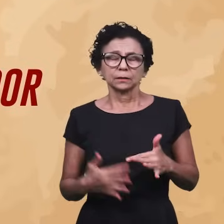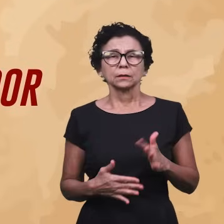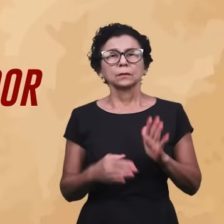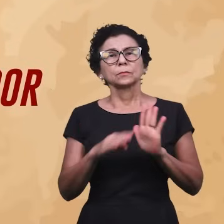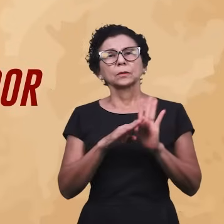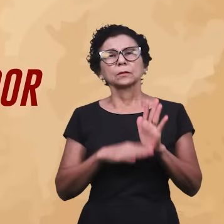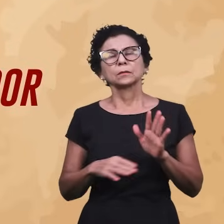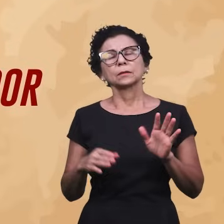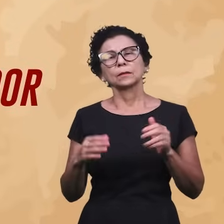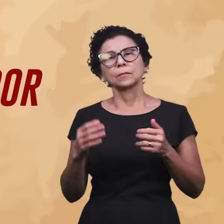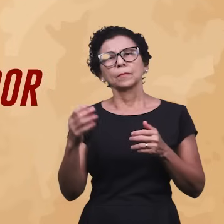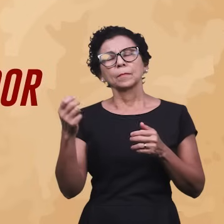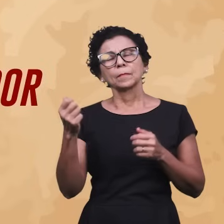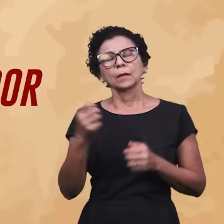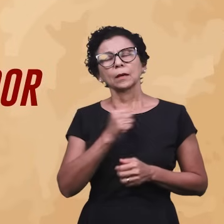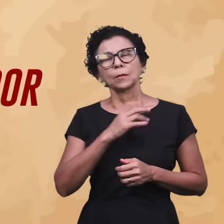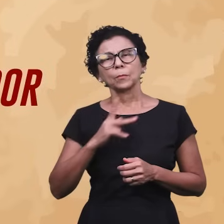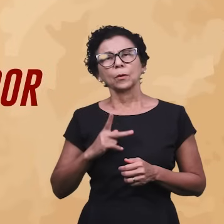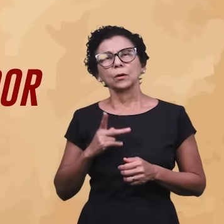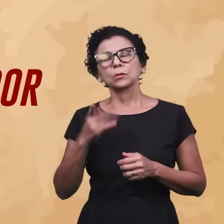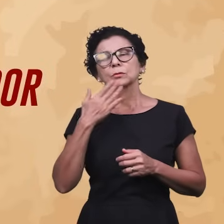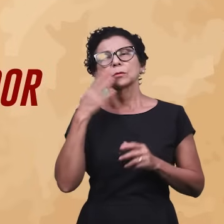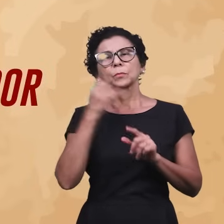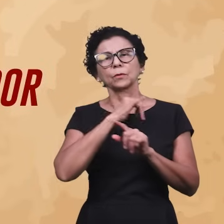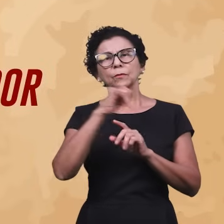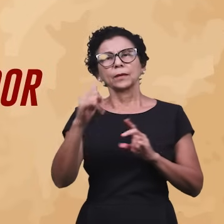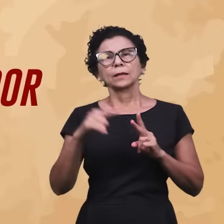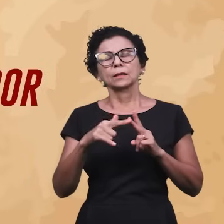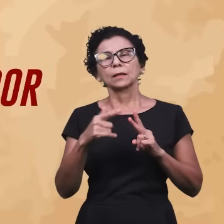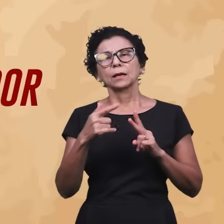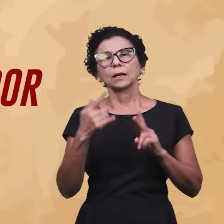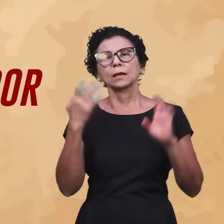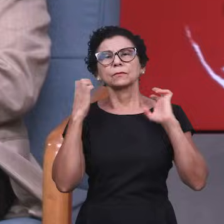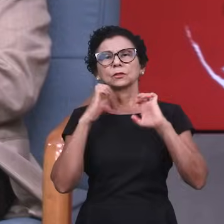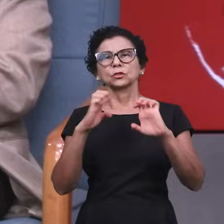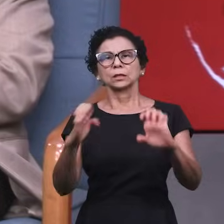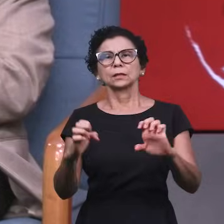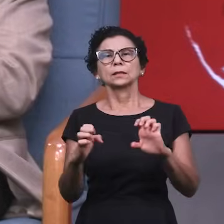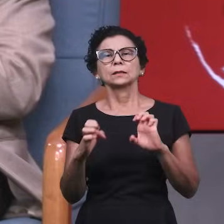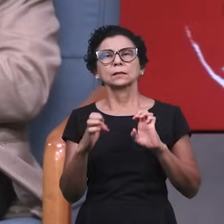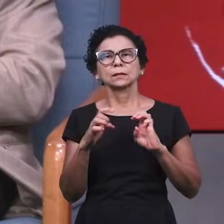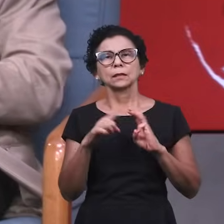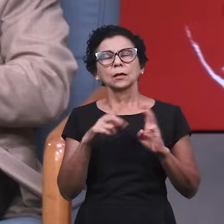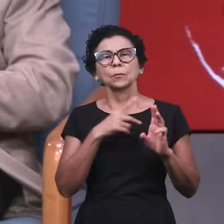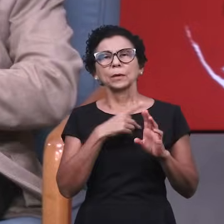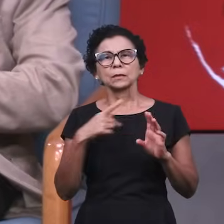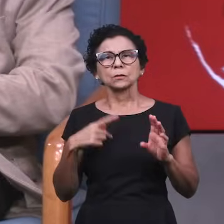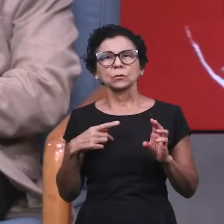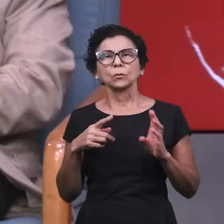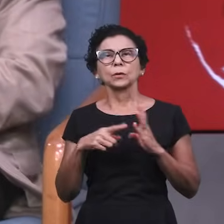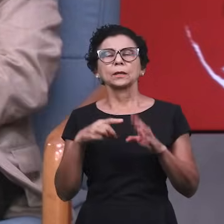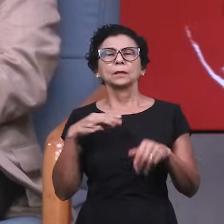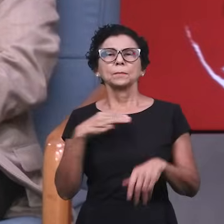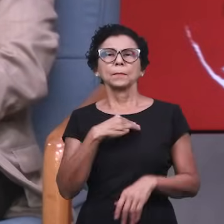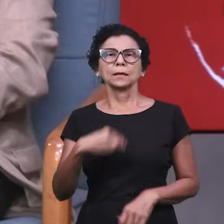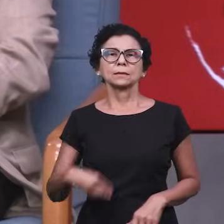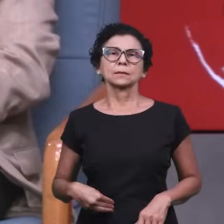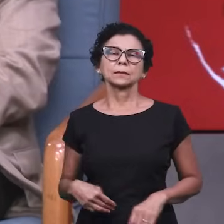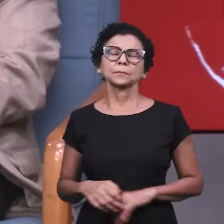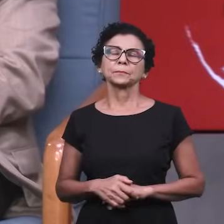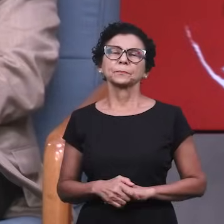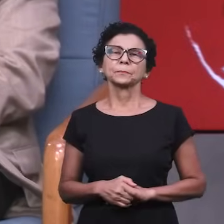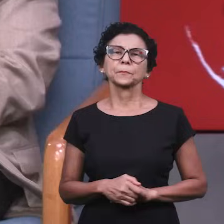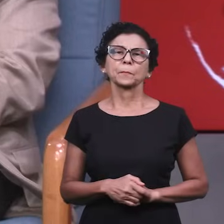programas anteriores: apóstolo, profeta, evangelista, pastor e mestre. Mas não houve em nenhum